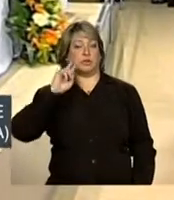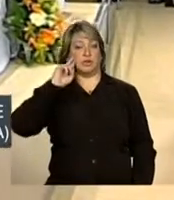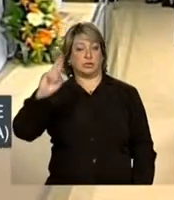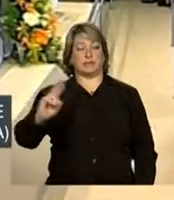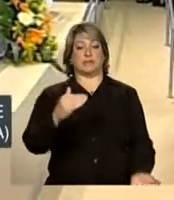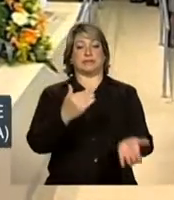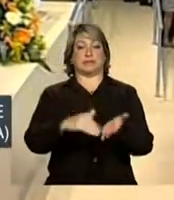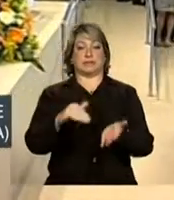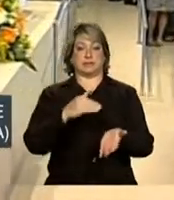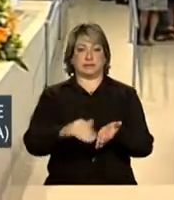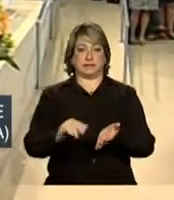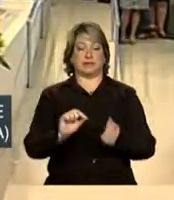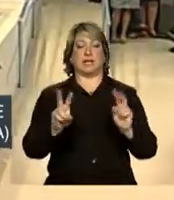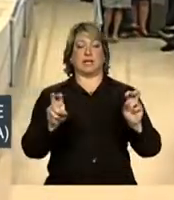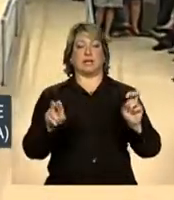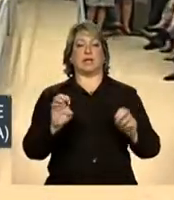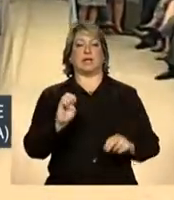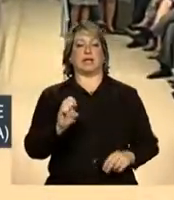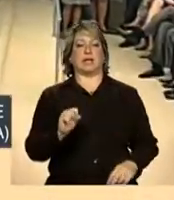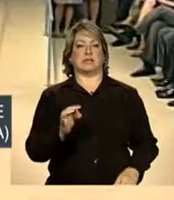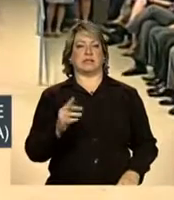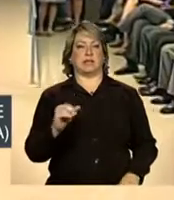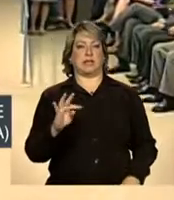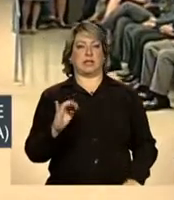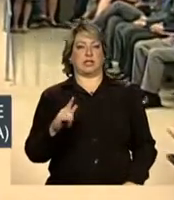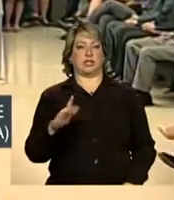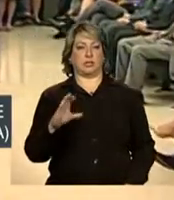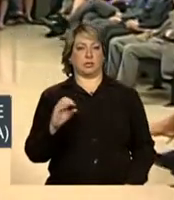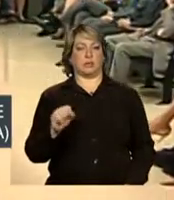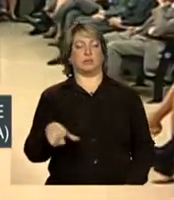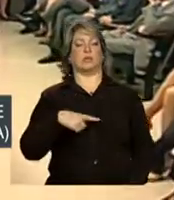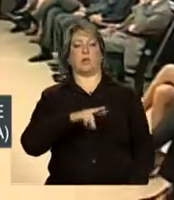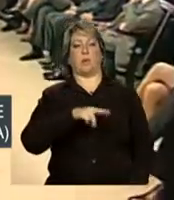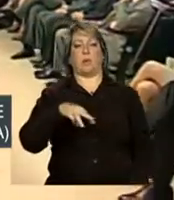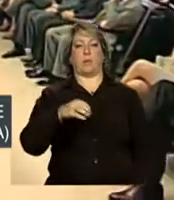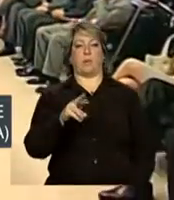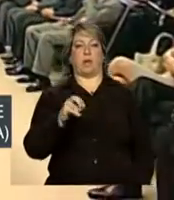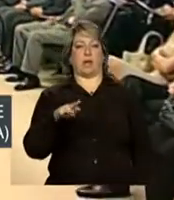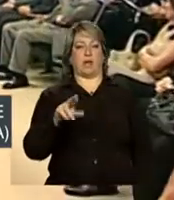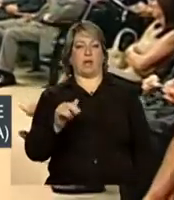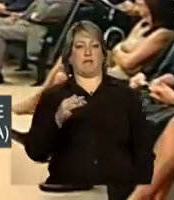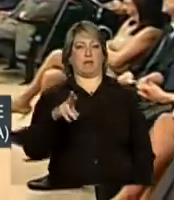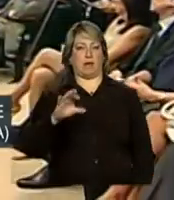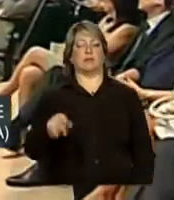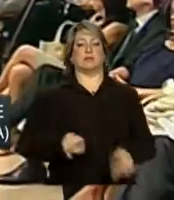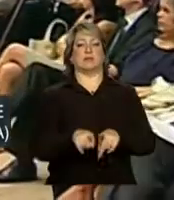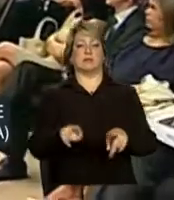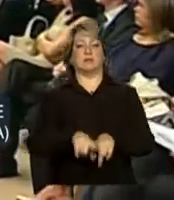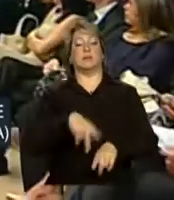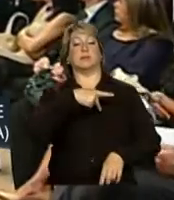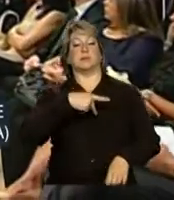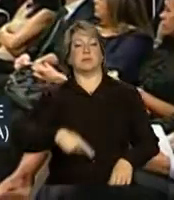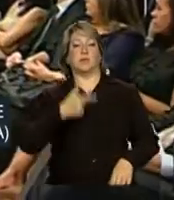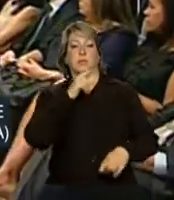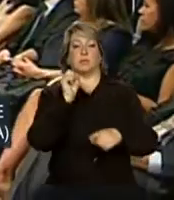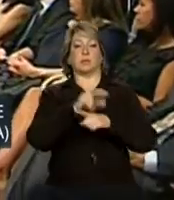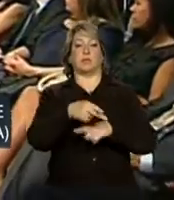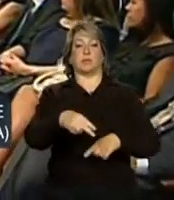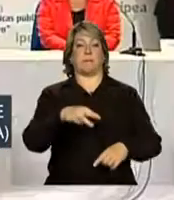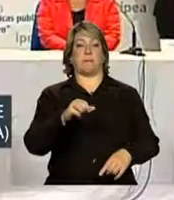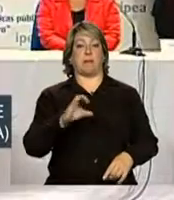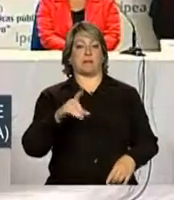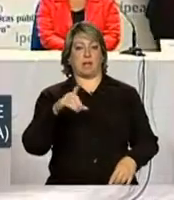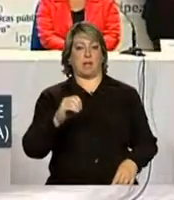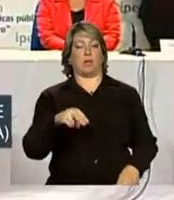da Secretaria de Assuntos Estratégicos da Presidência da República, Moreira Franco, e pelo Presidente empossado do IPEA,